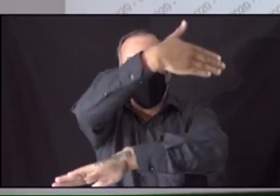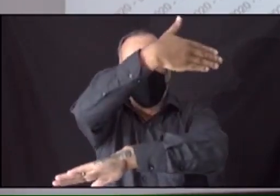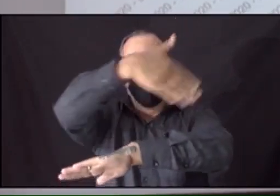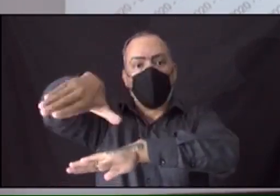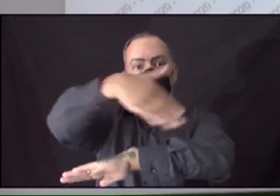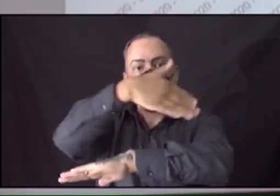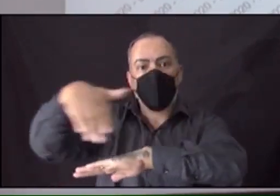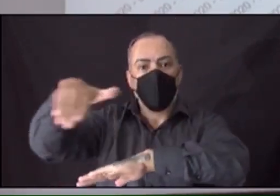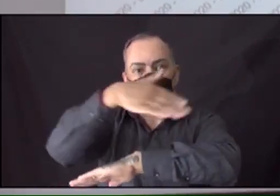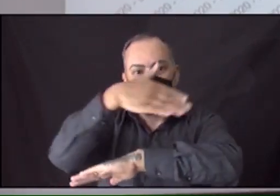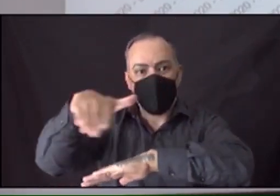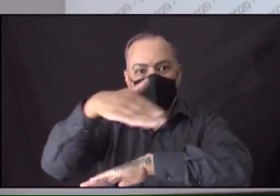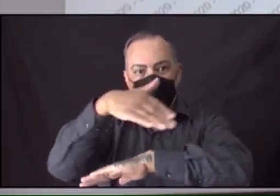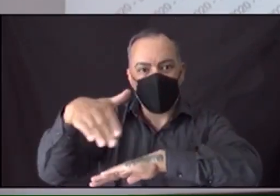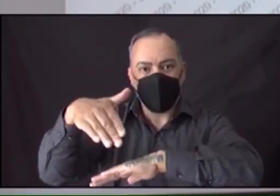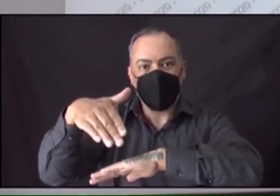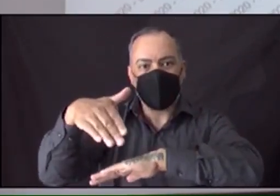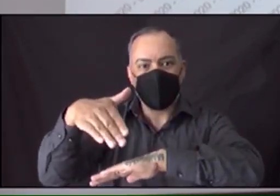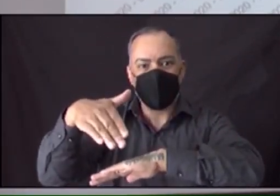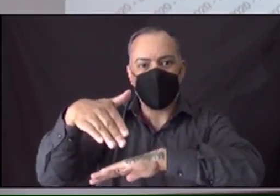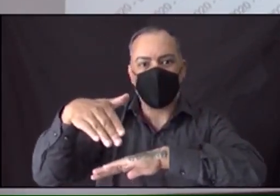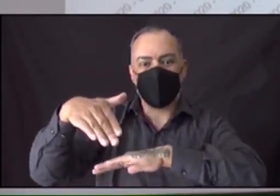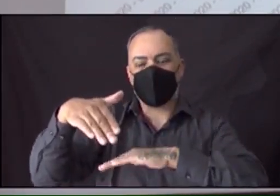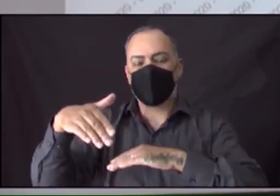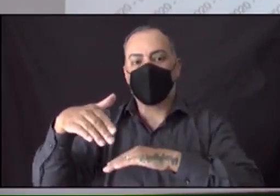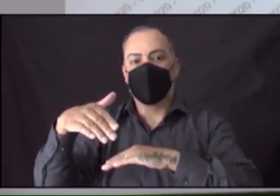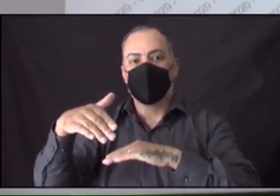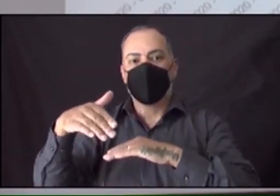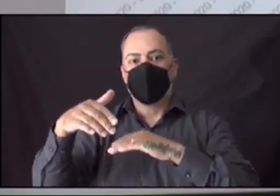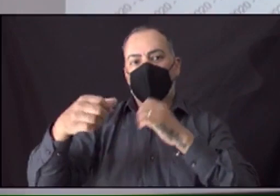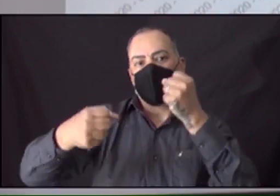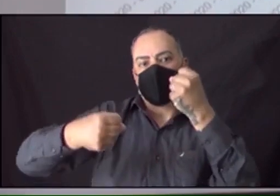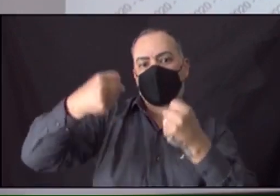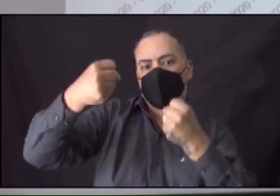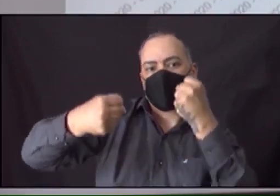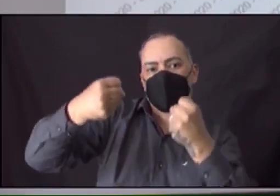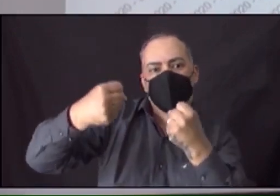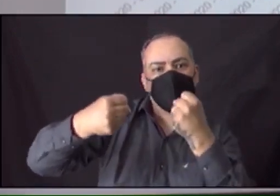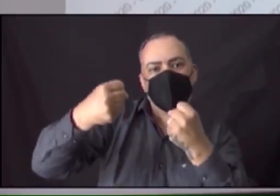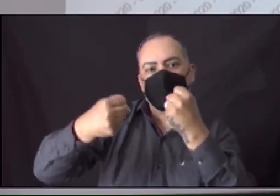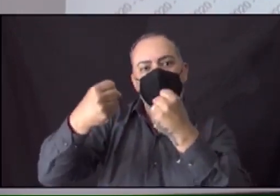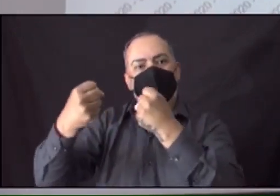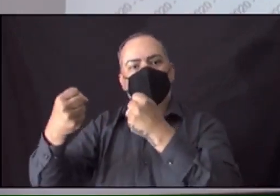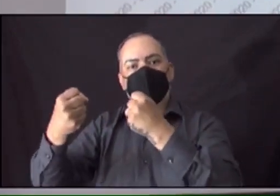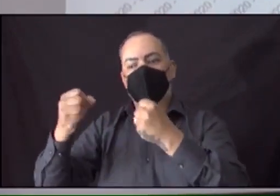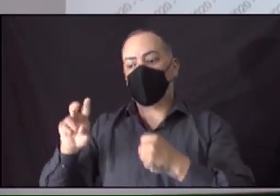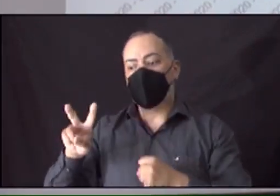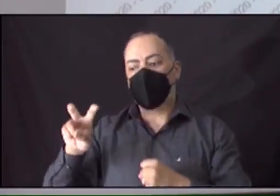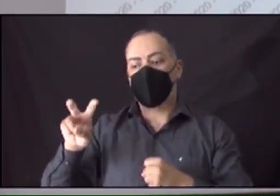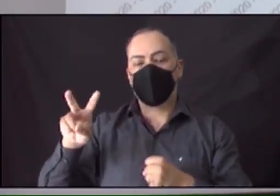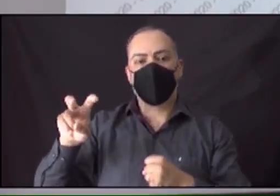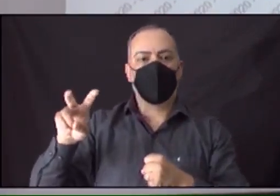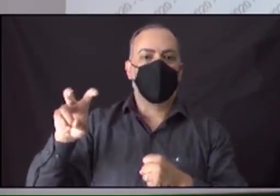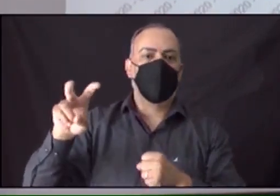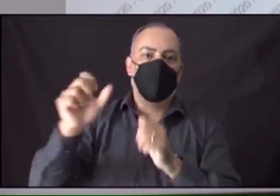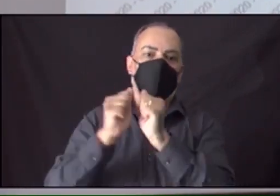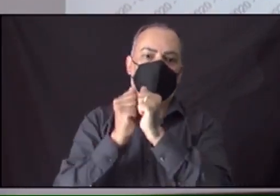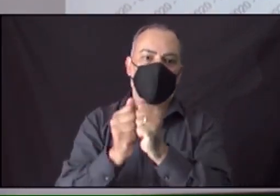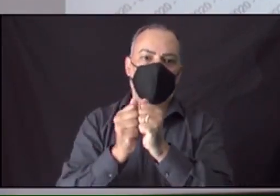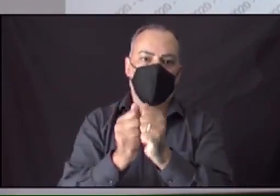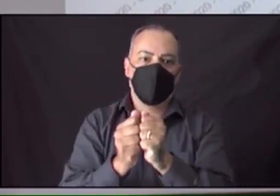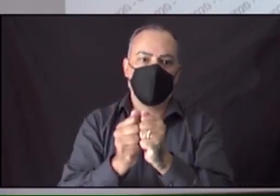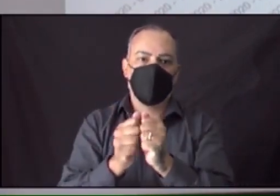que levam o vírus. E Cascavel é uma rede muito grande, principalmente de acordo com o período de safra, que faz com que as